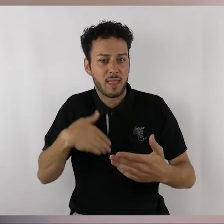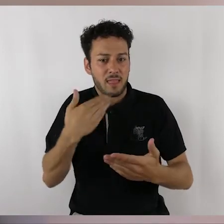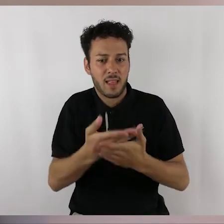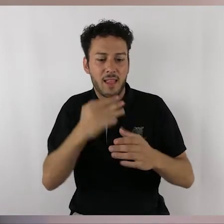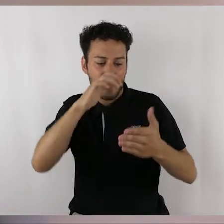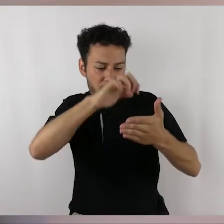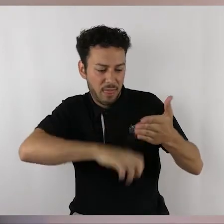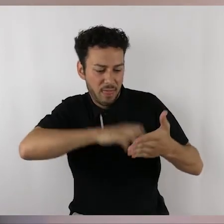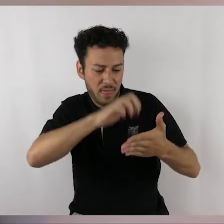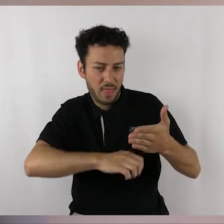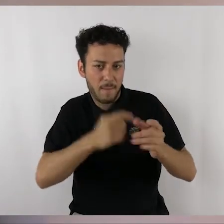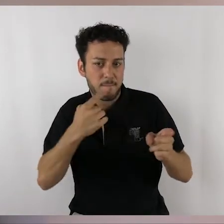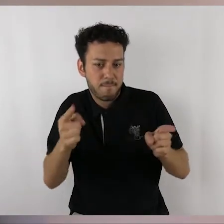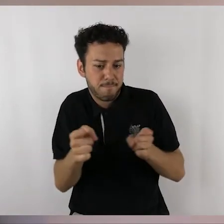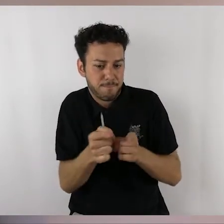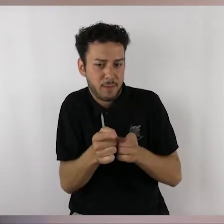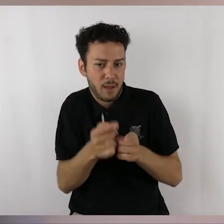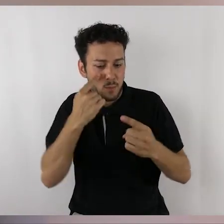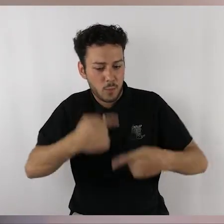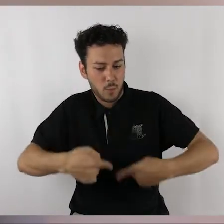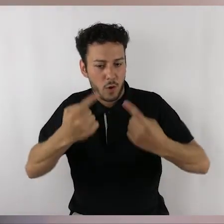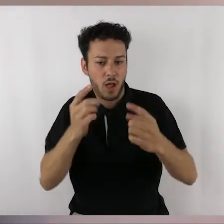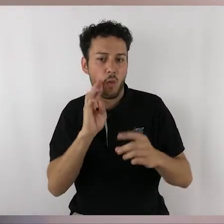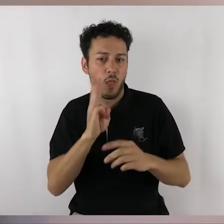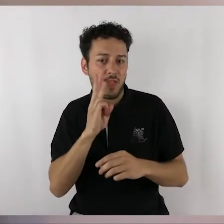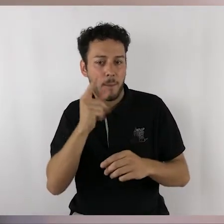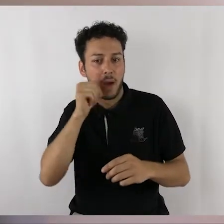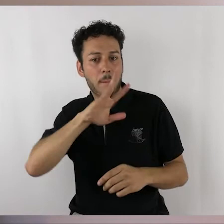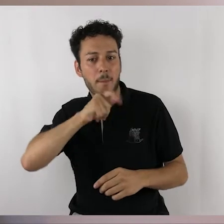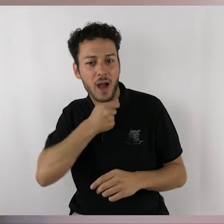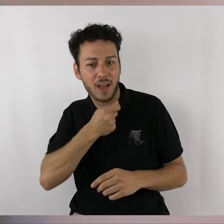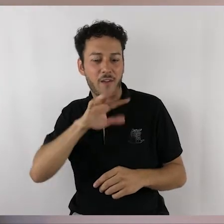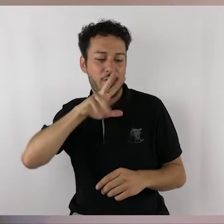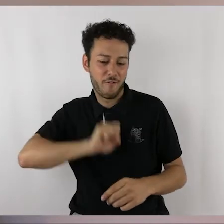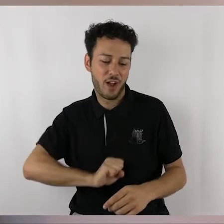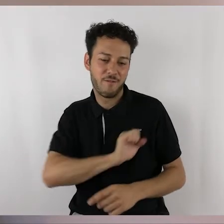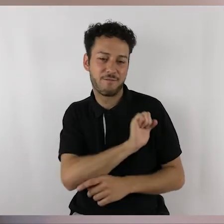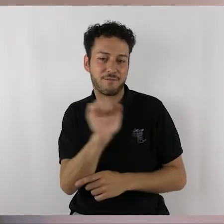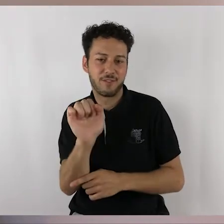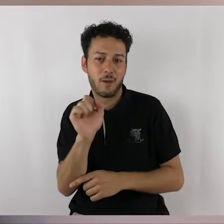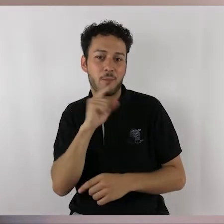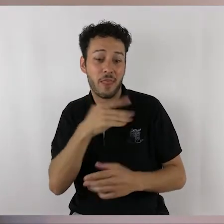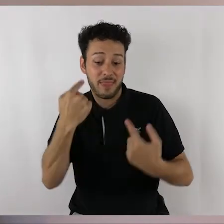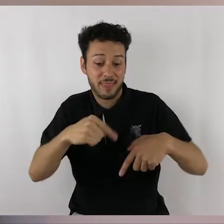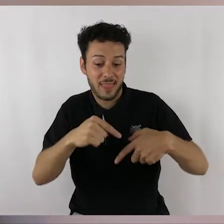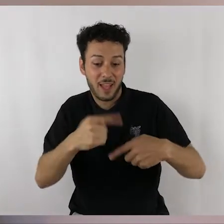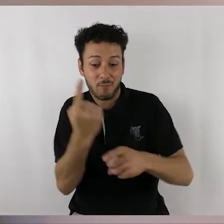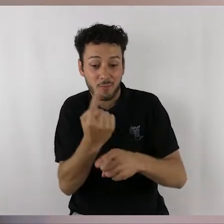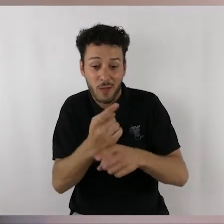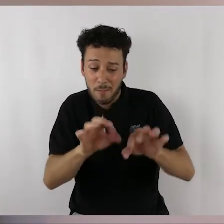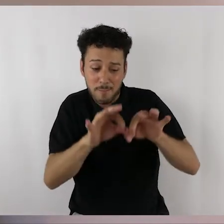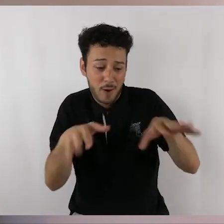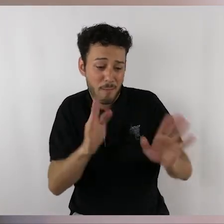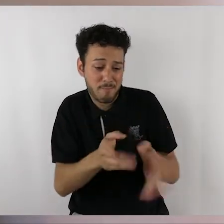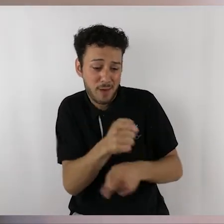partilha reduzir a lista de material que ainda me falta adquirir no grupo do WhatsApp dos pais dos seus implicantes Pode ser que alguém tenha aquilo que